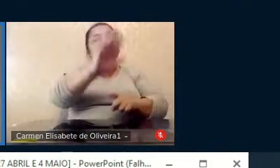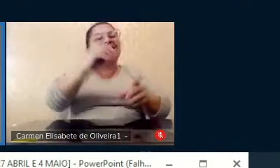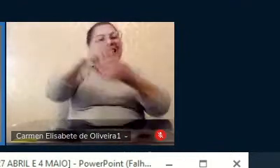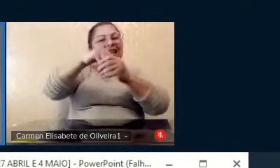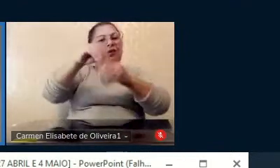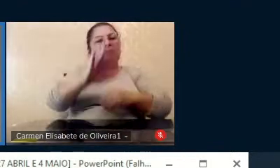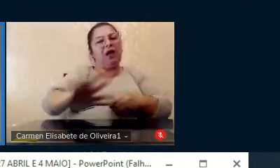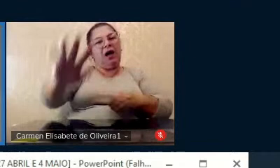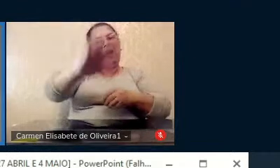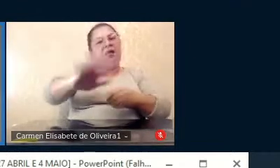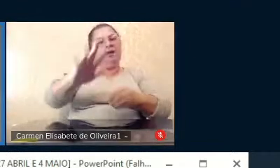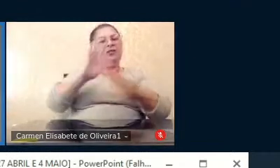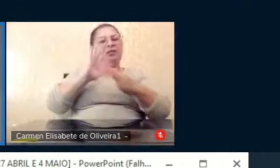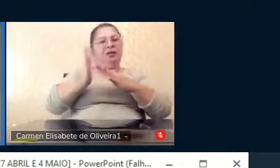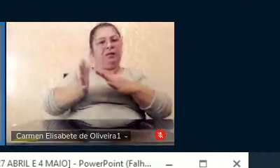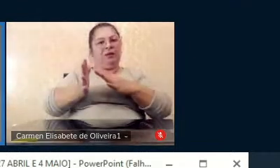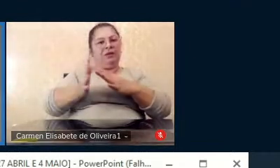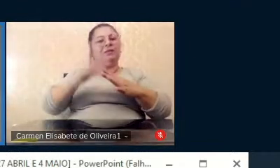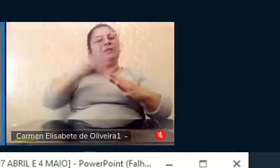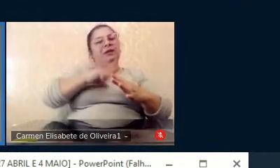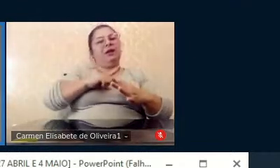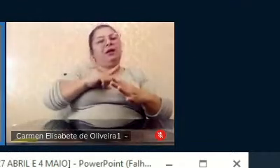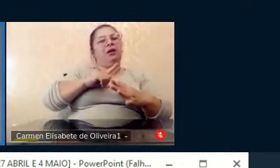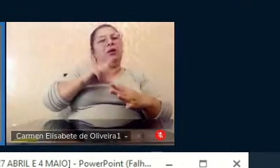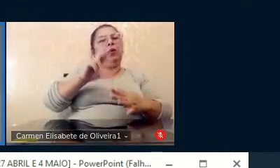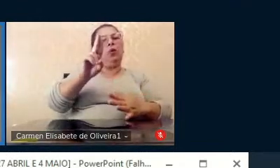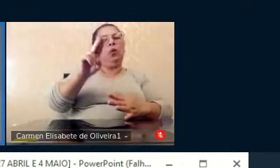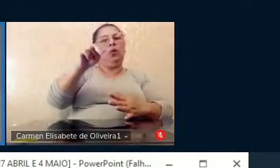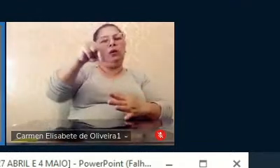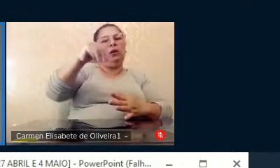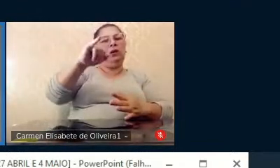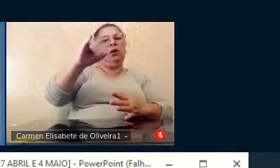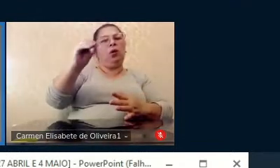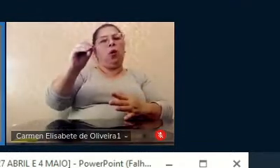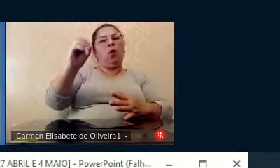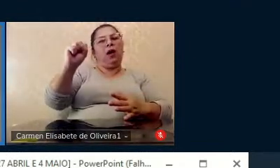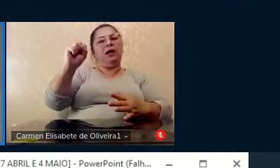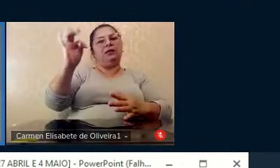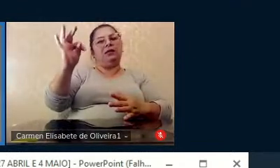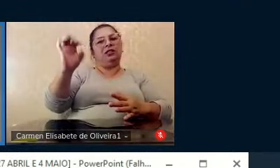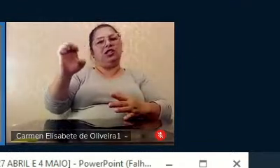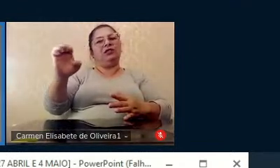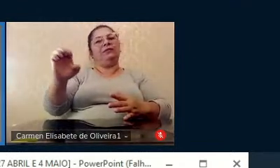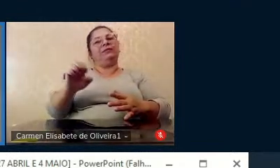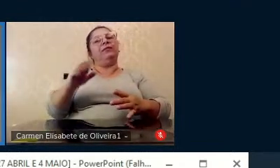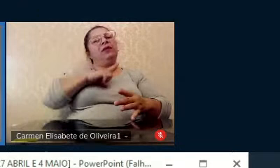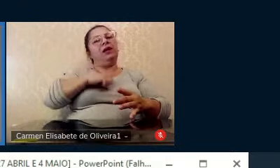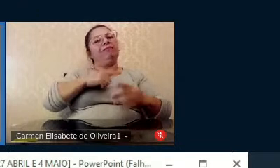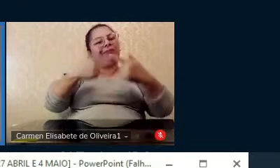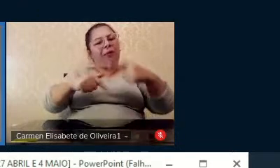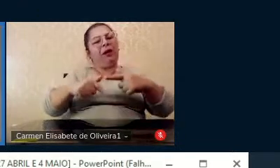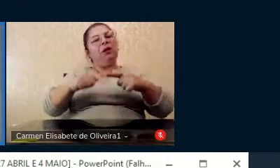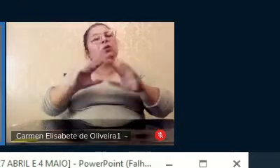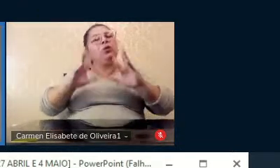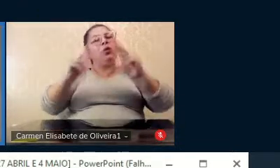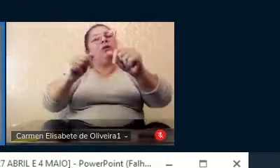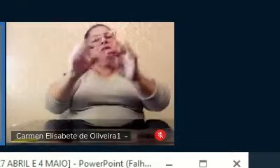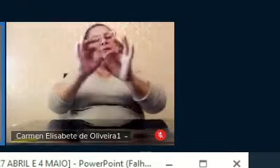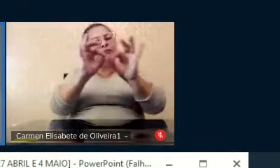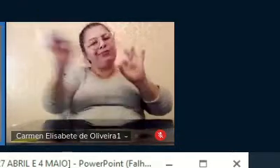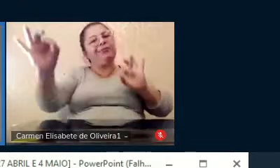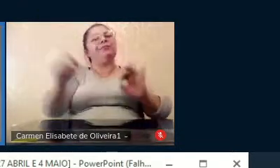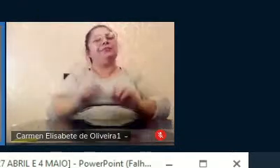Libras. Também é o caso da UniOeste. Eu trago a UniOeste como exemplo porque ela trabalha em todas essas linhas.